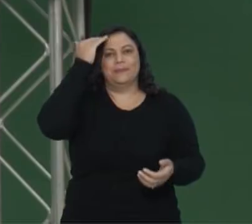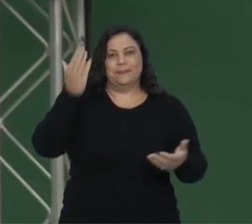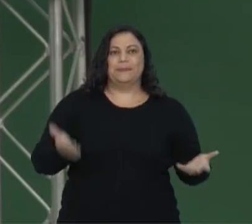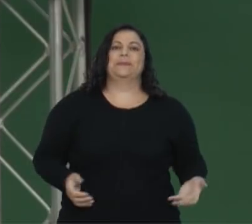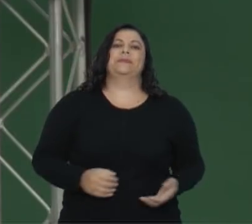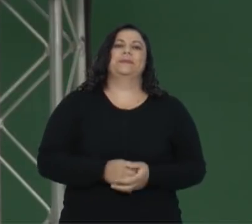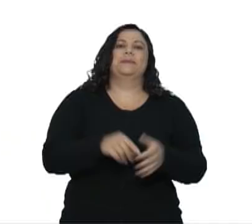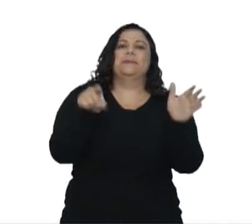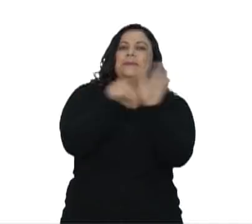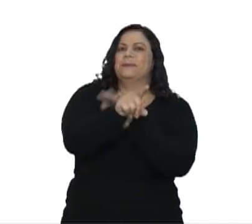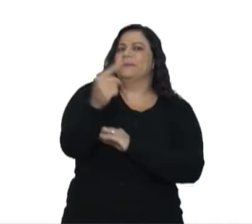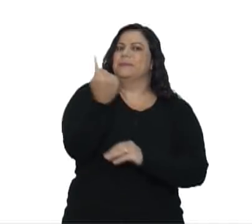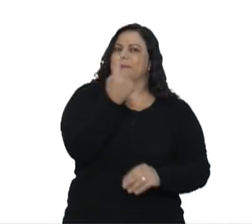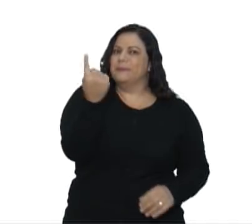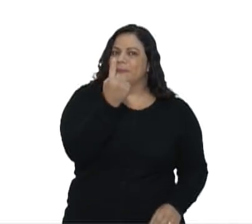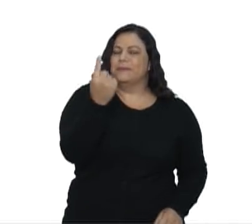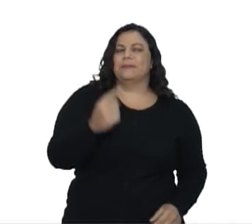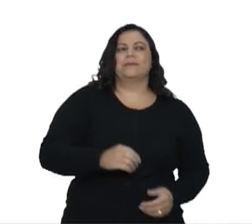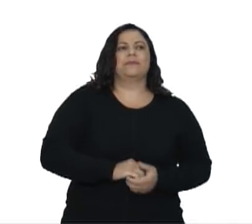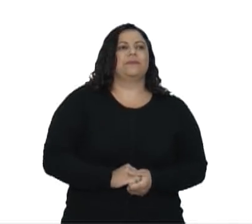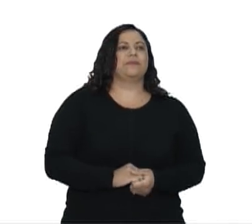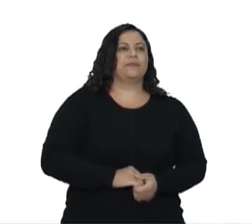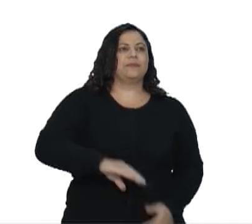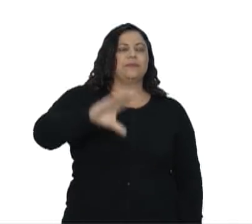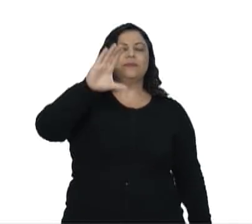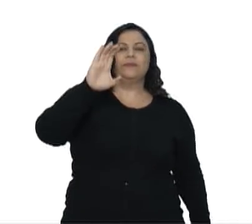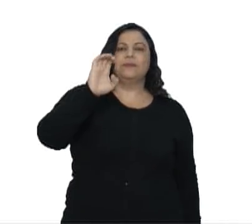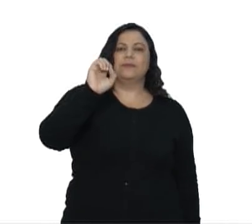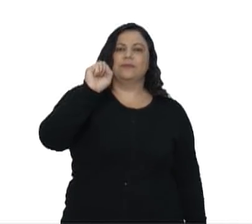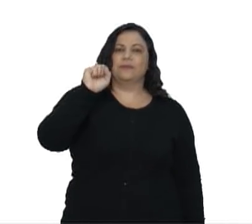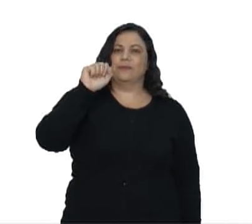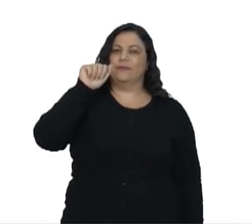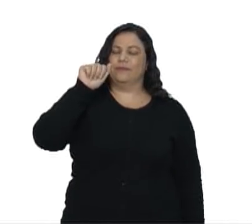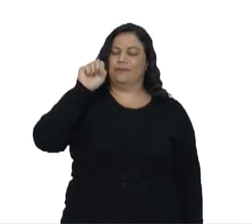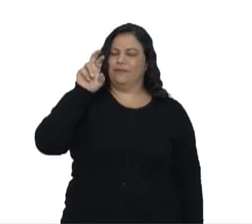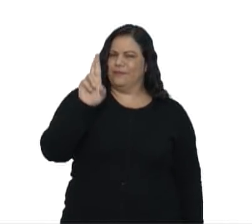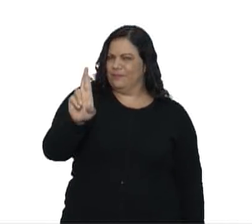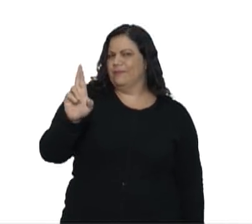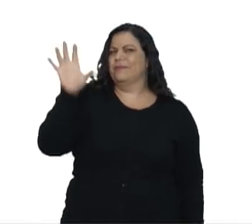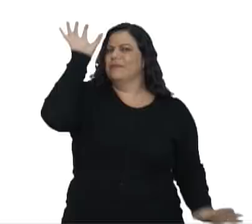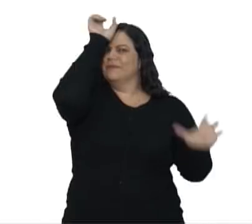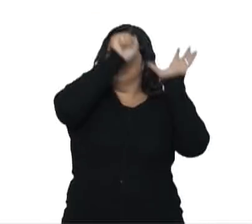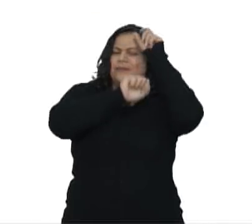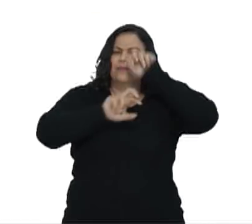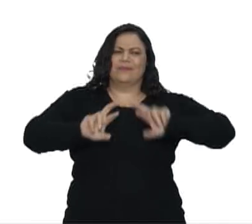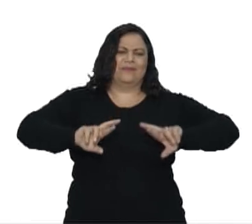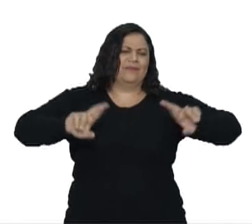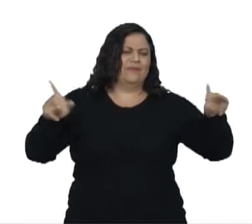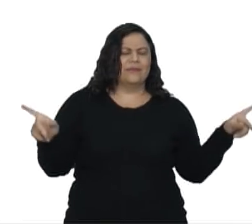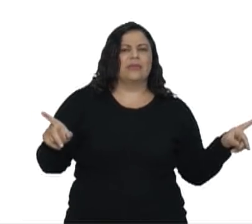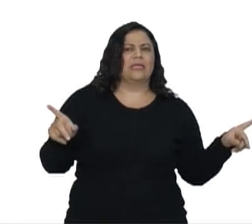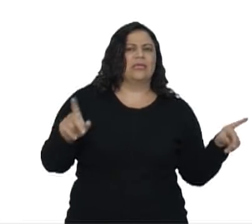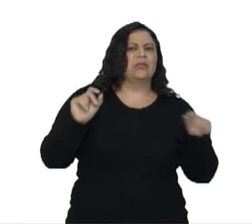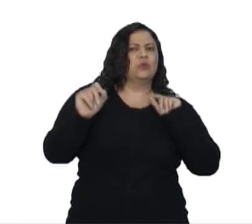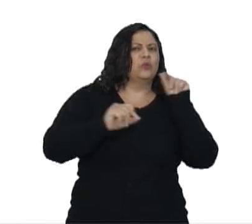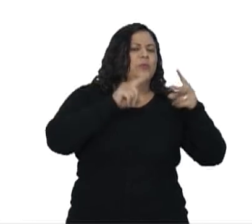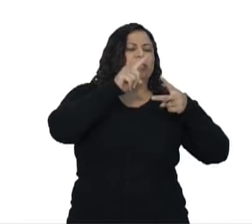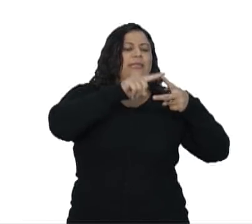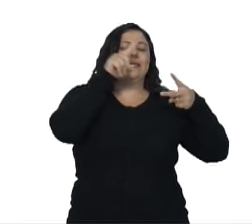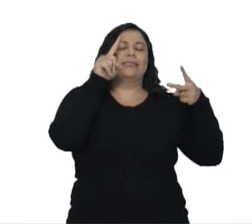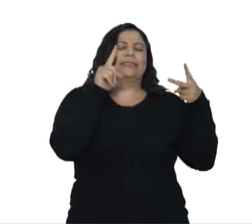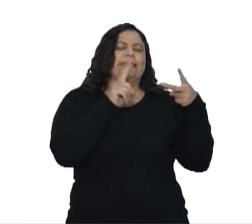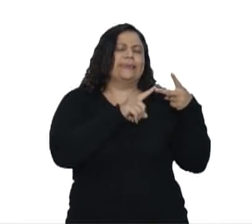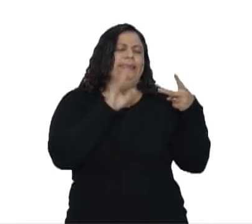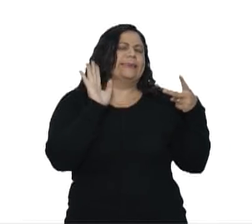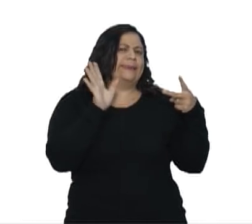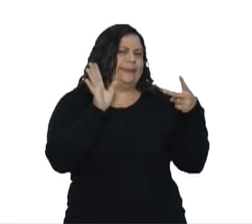Quiz número 1. César aprendeu a diferença entre materiais de origem sintética e de origem natural. Como vocês, César